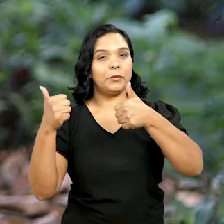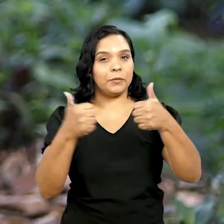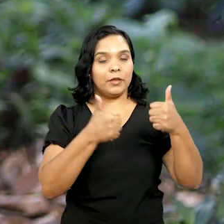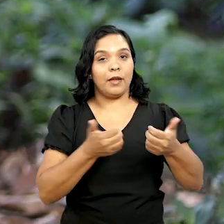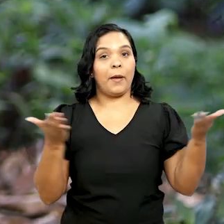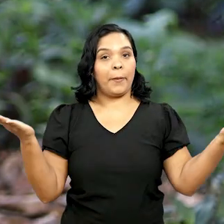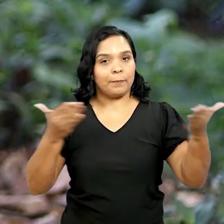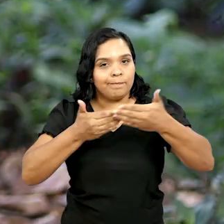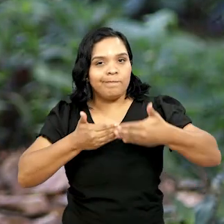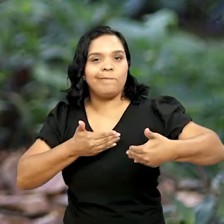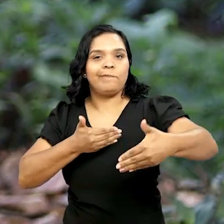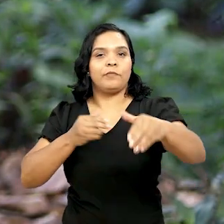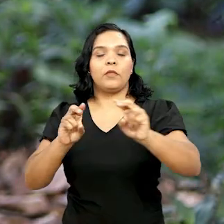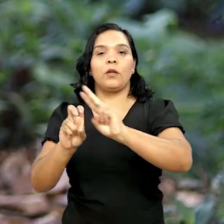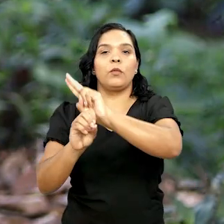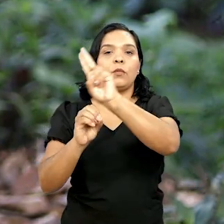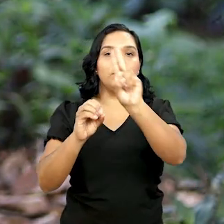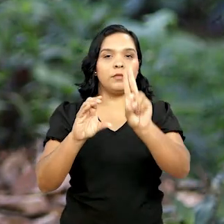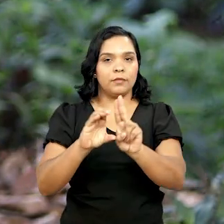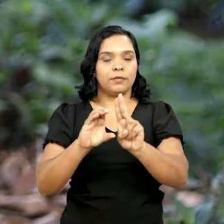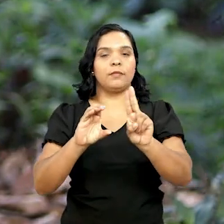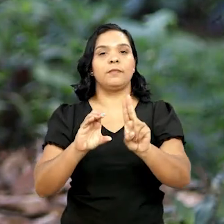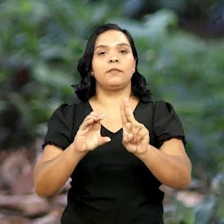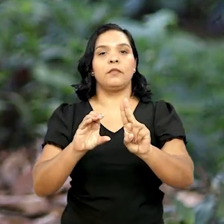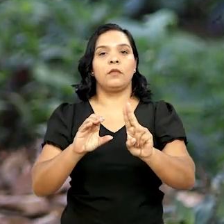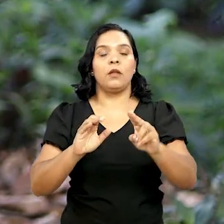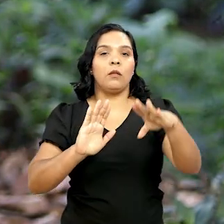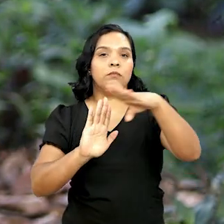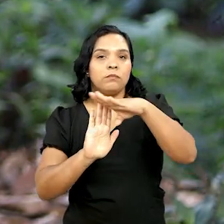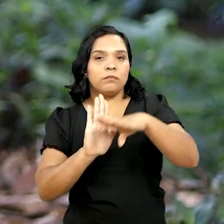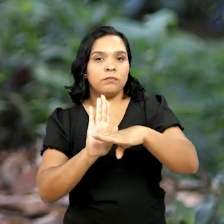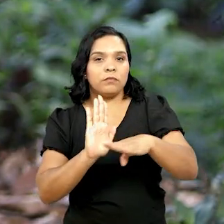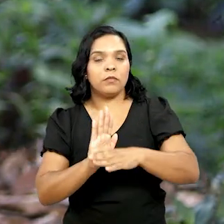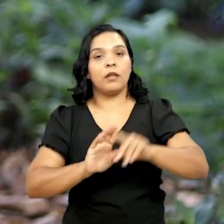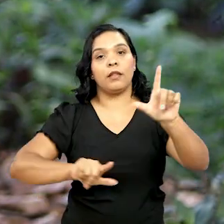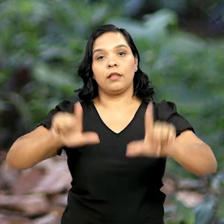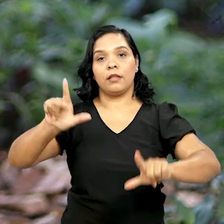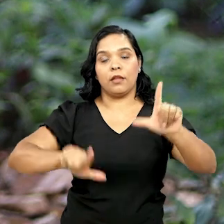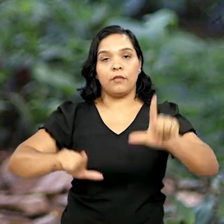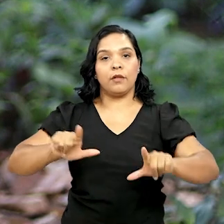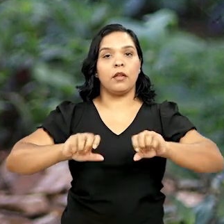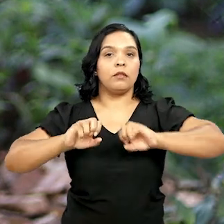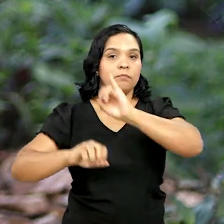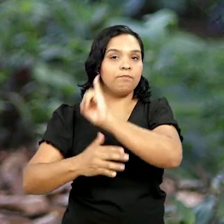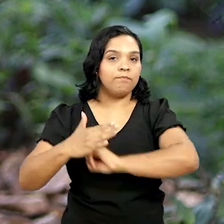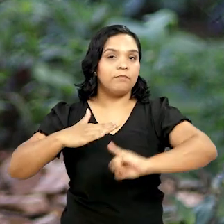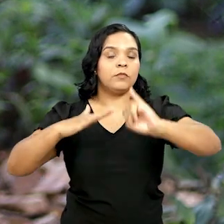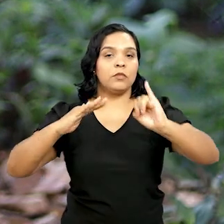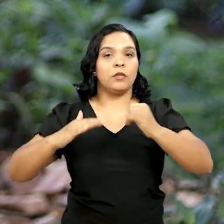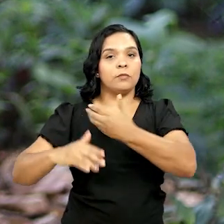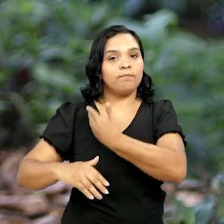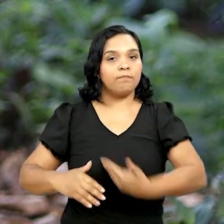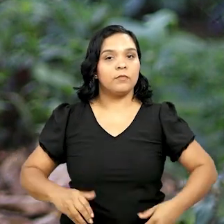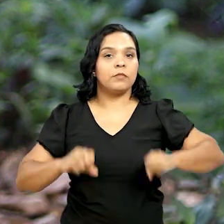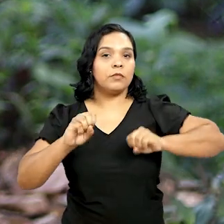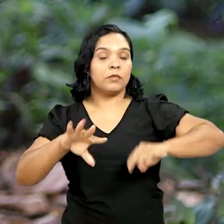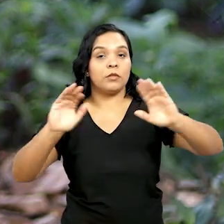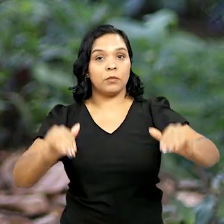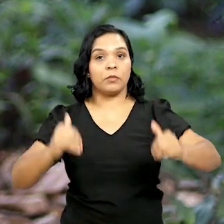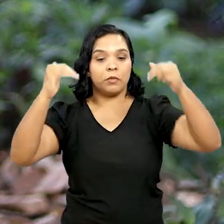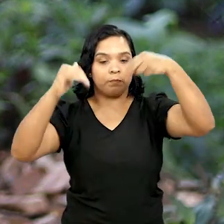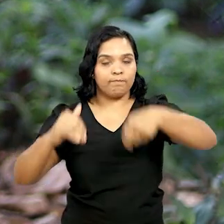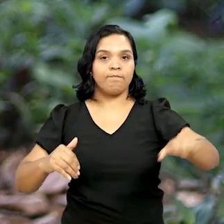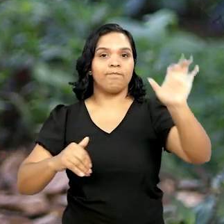Olá, tudo bem? A partir de agora começa mais um Universiência, um programa feito por TVs e instituições públicas de ensino